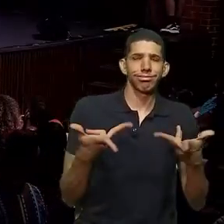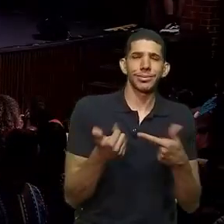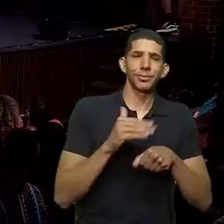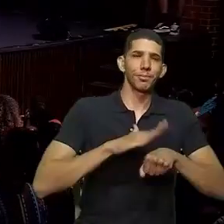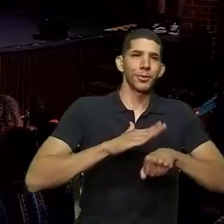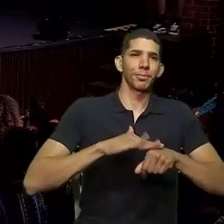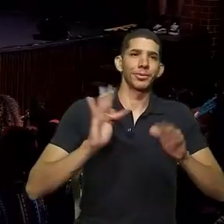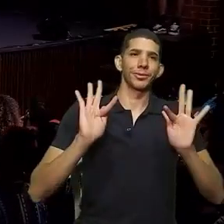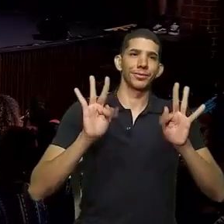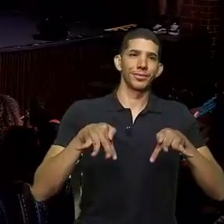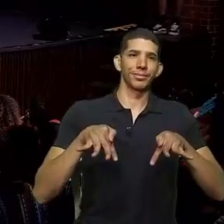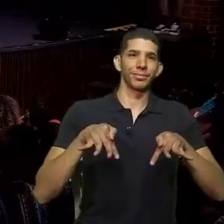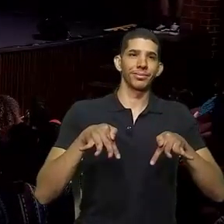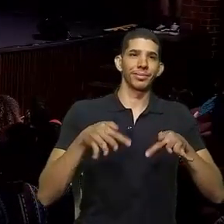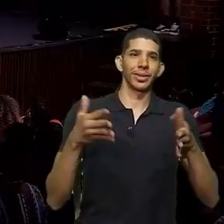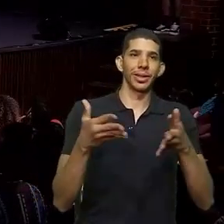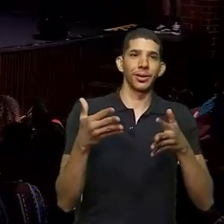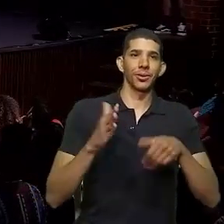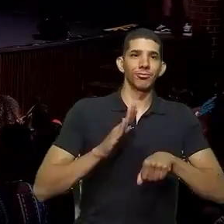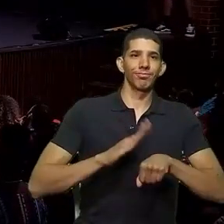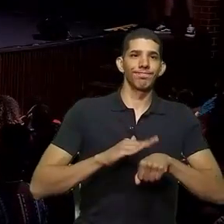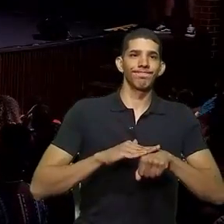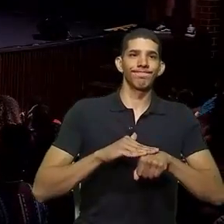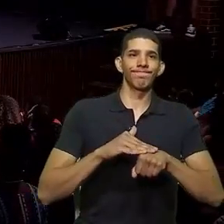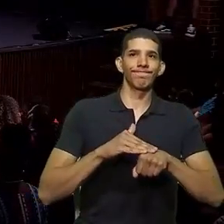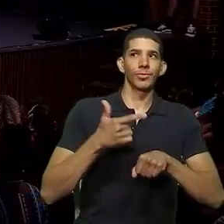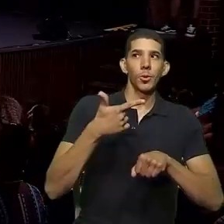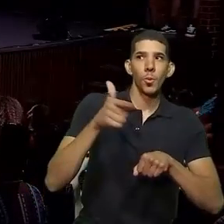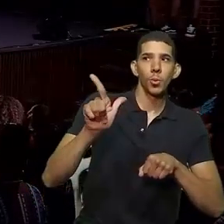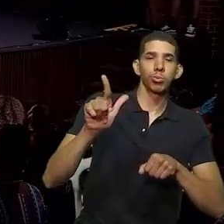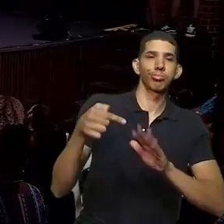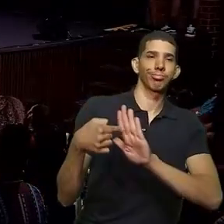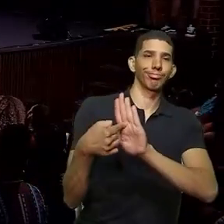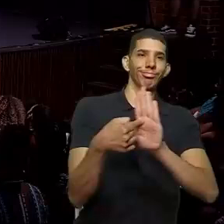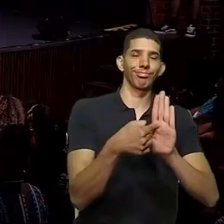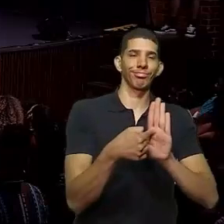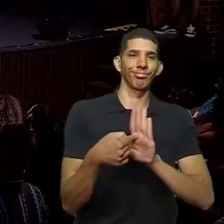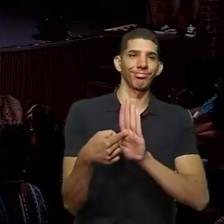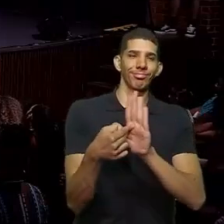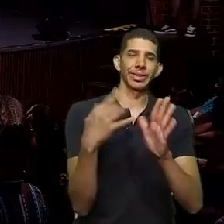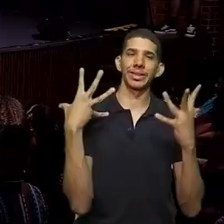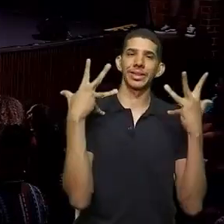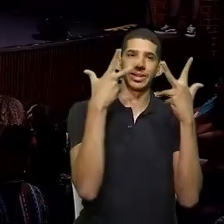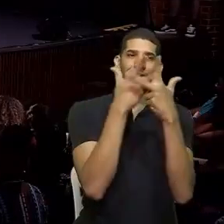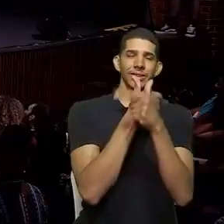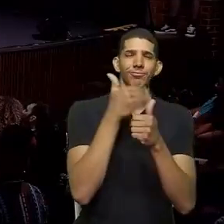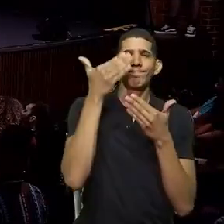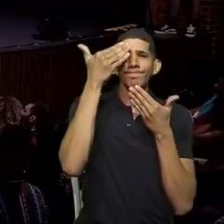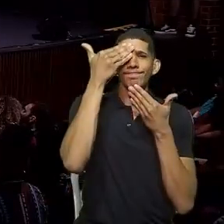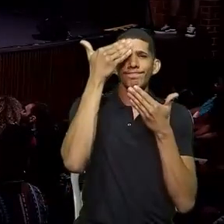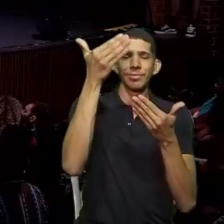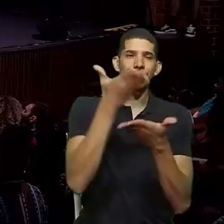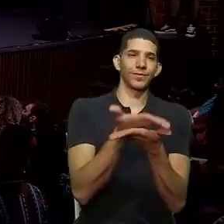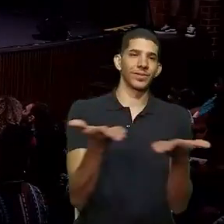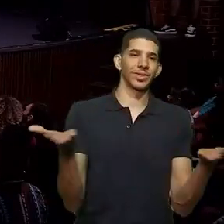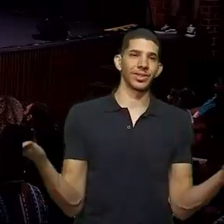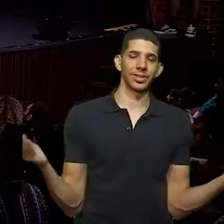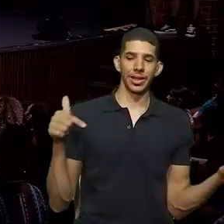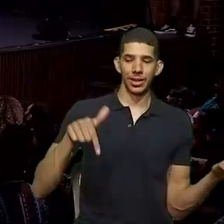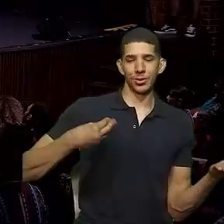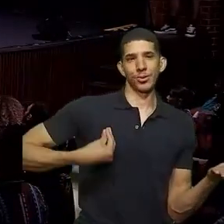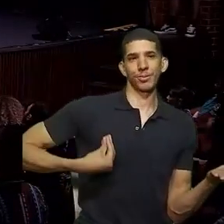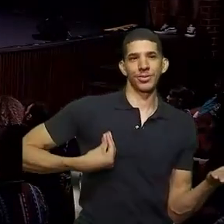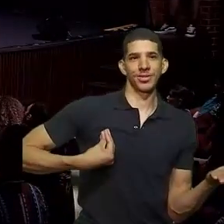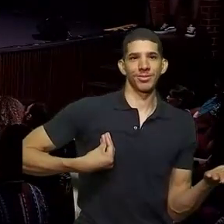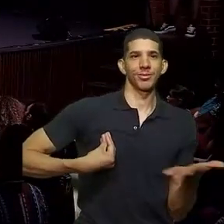vem muito mais beleza por aí. Então, eu agradeço a todo mundo que esteve presente, agradeço